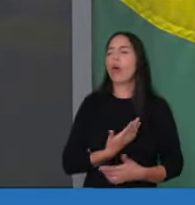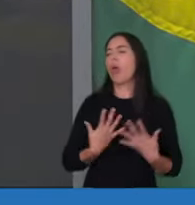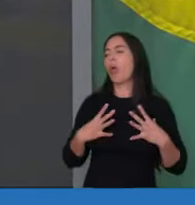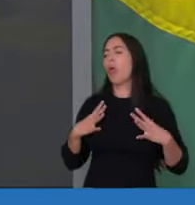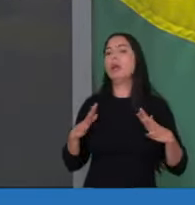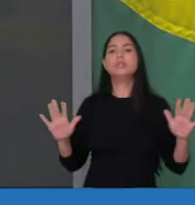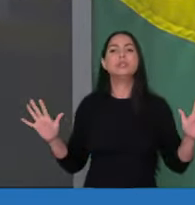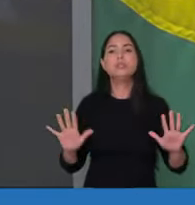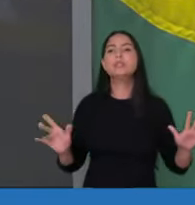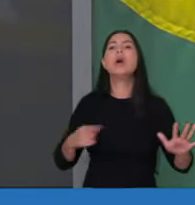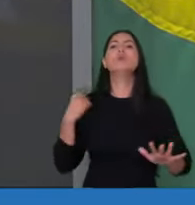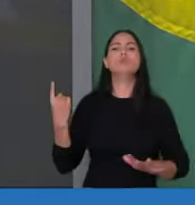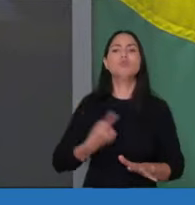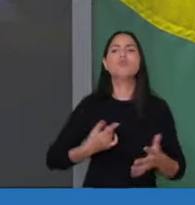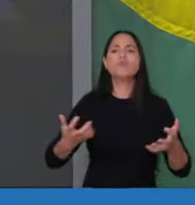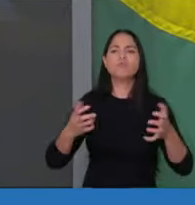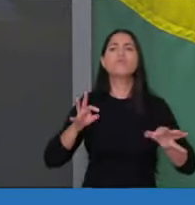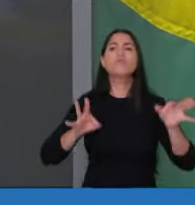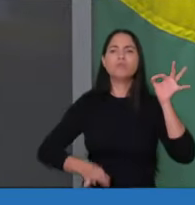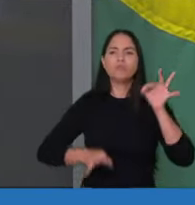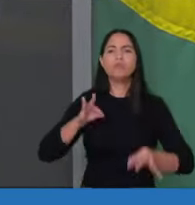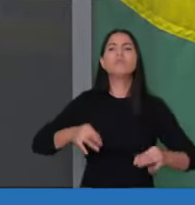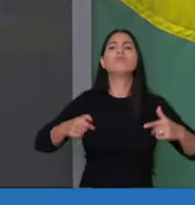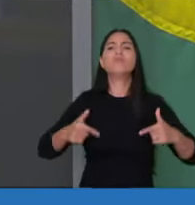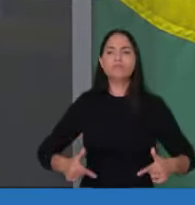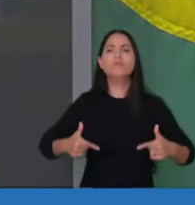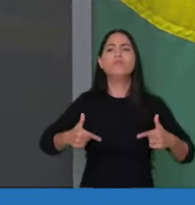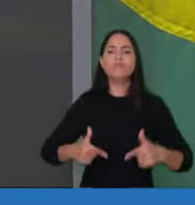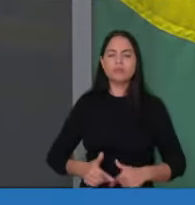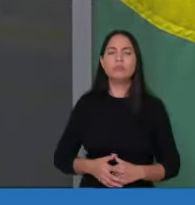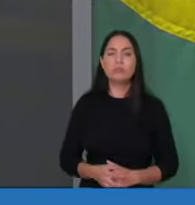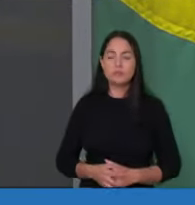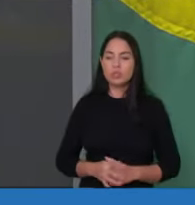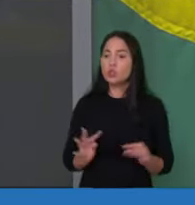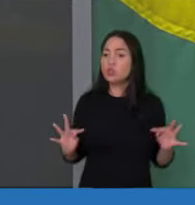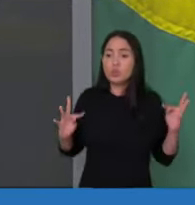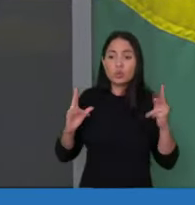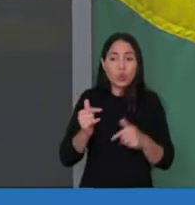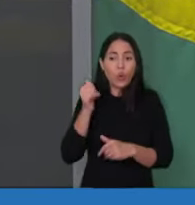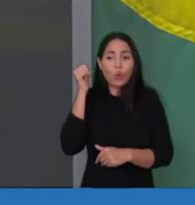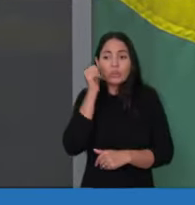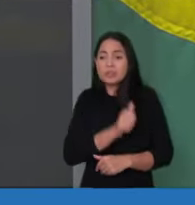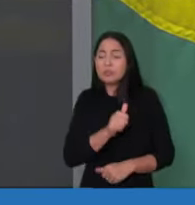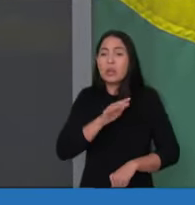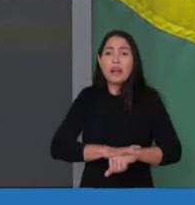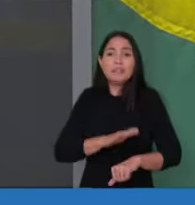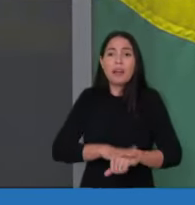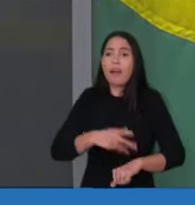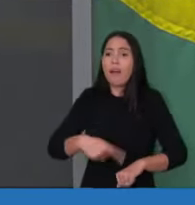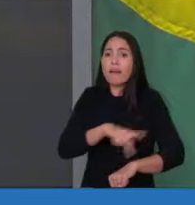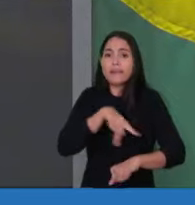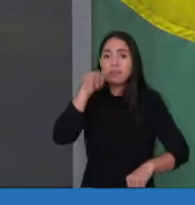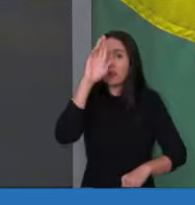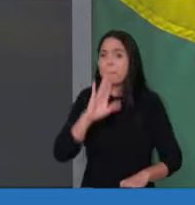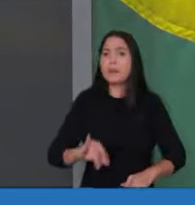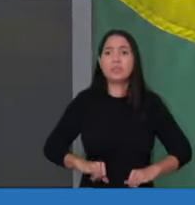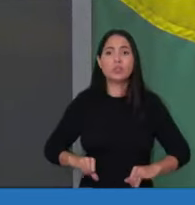essa crueldade e essa situação vivida por todas as mulheres nesse nosso país.